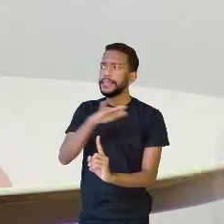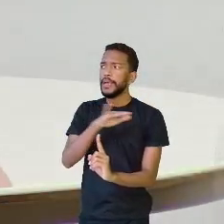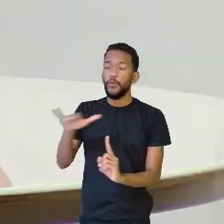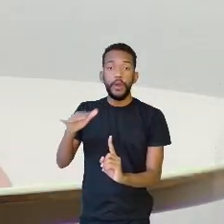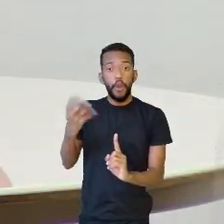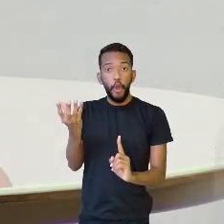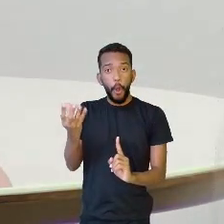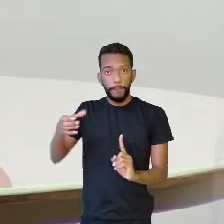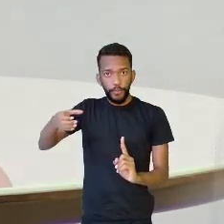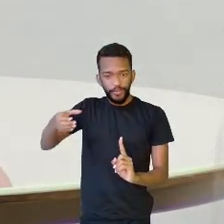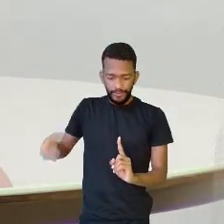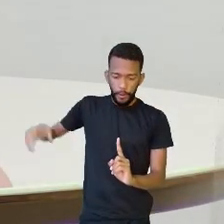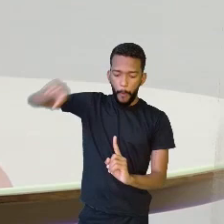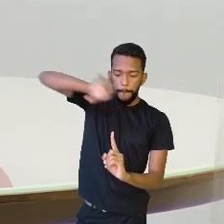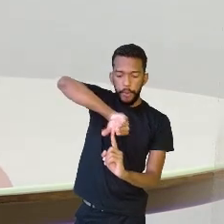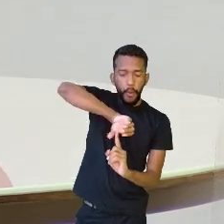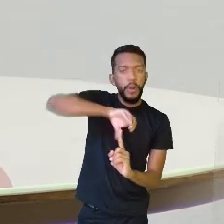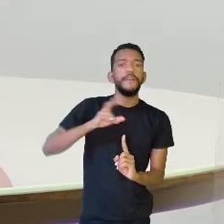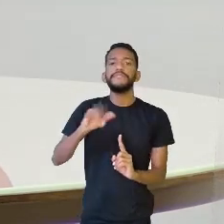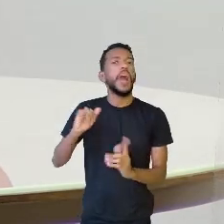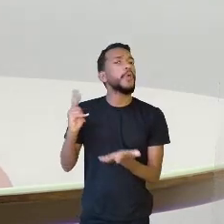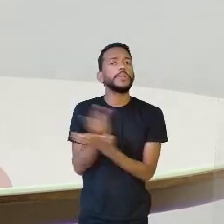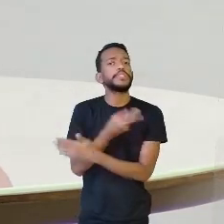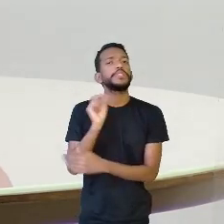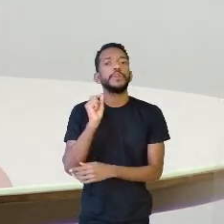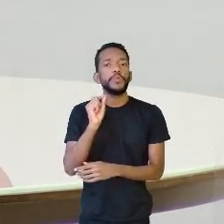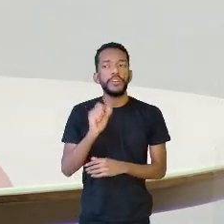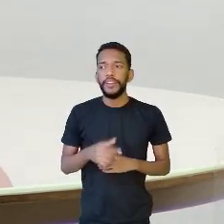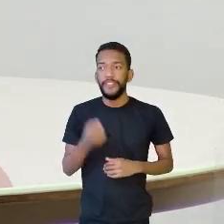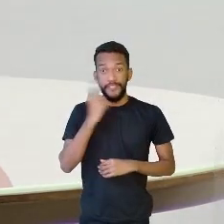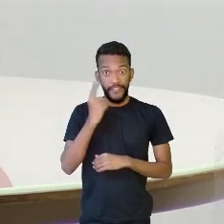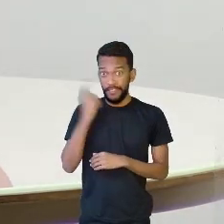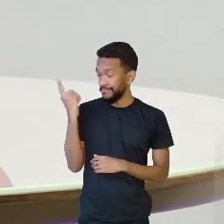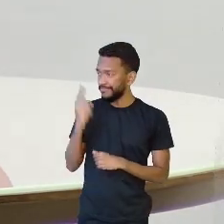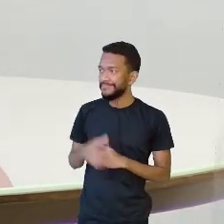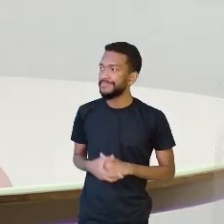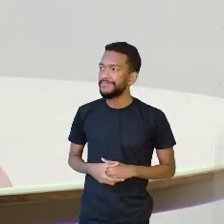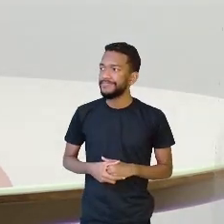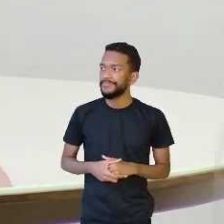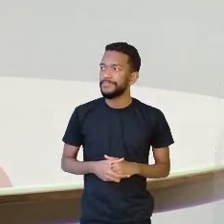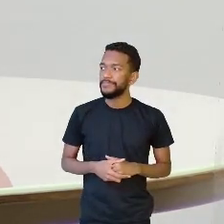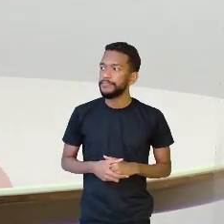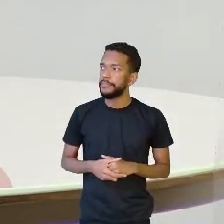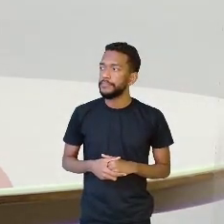colocar o copo, algo vai acontecer. O que será que vai acontecer? Bora ver?